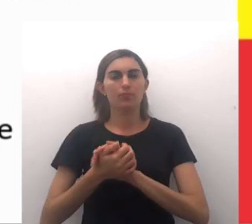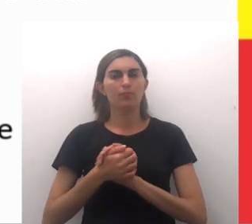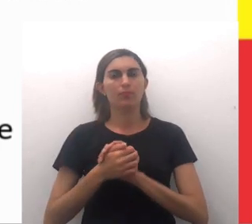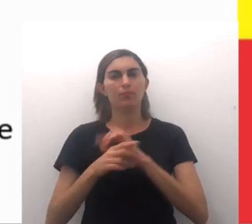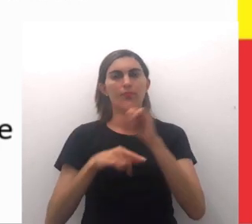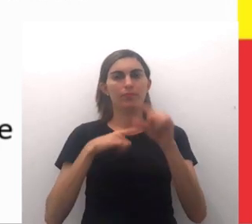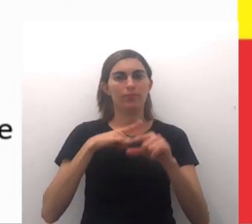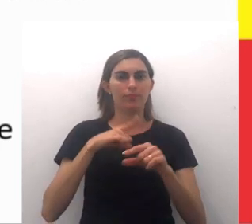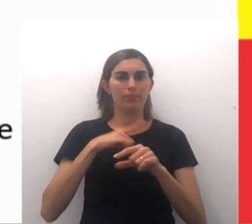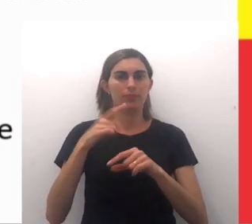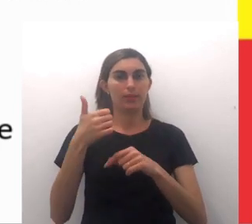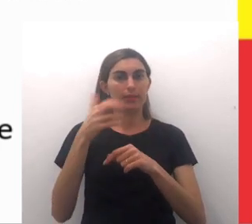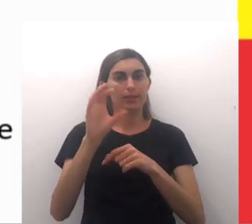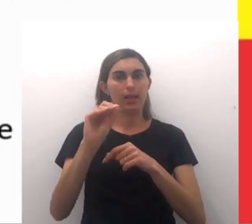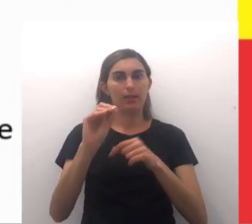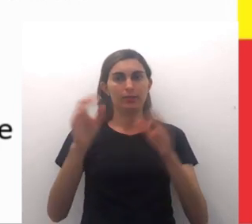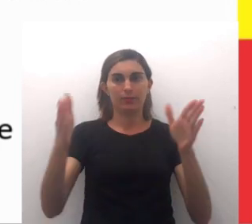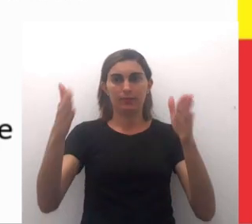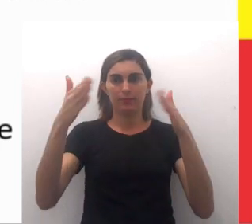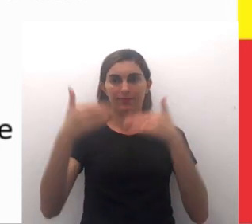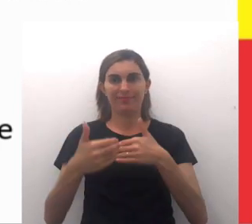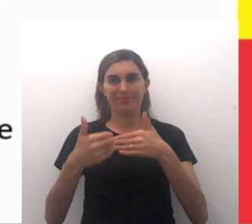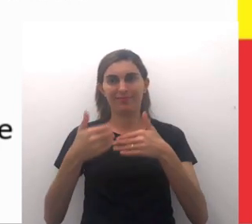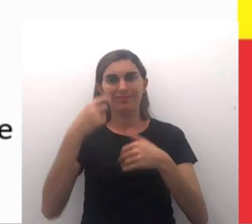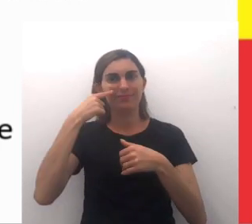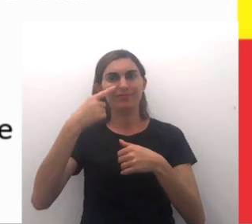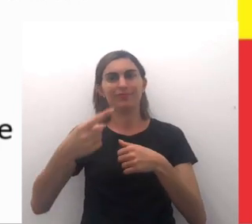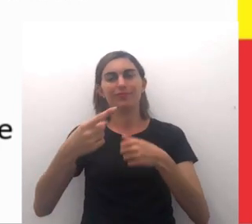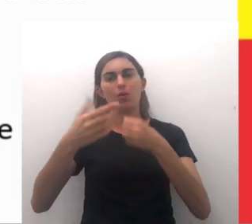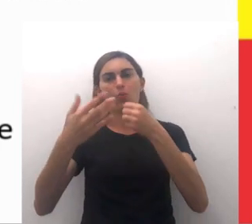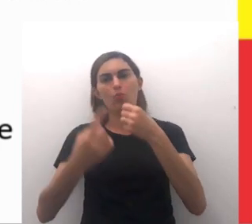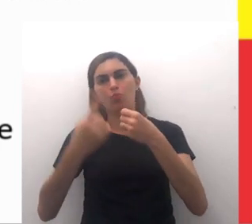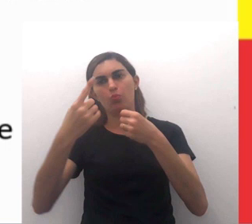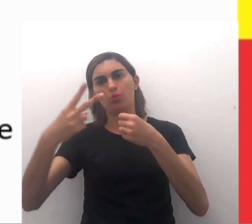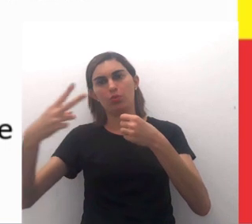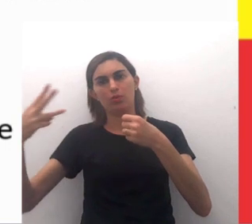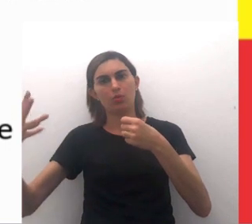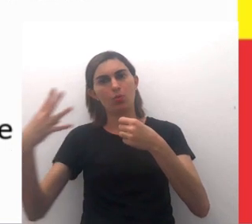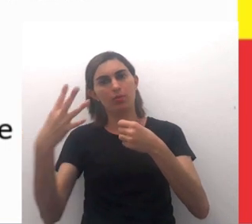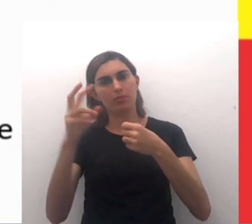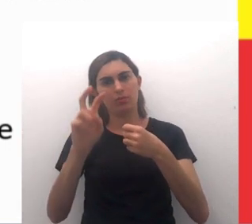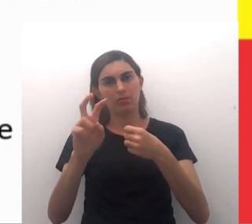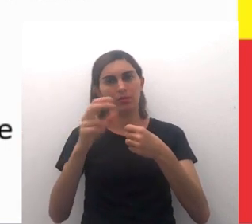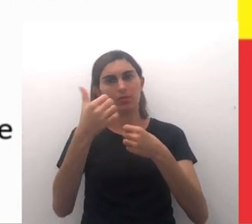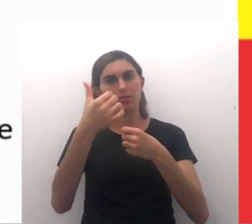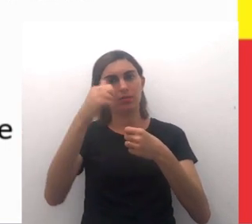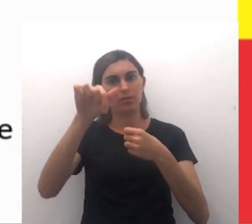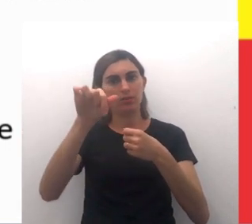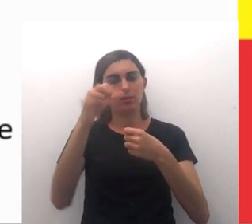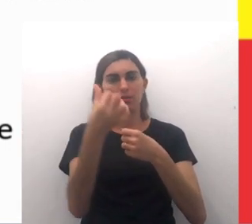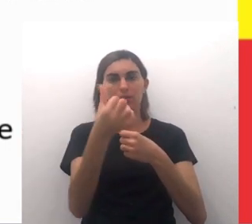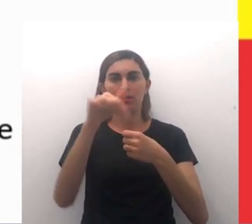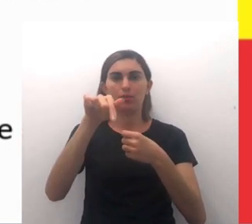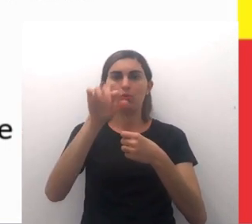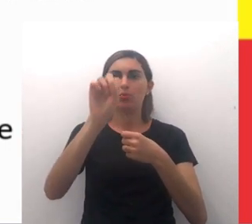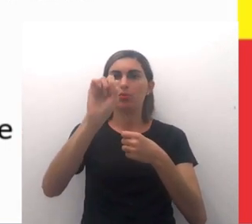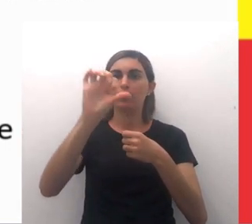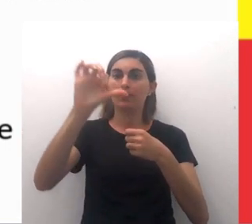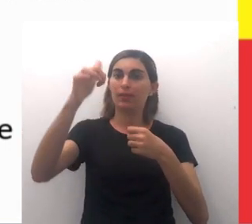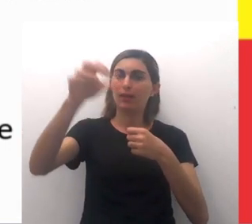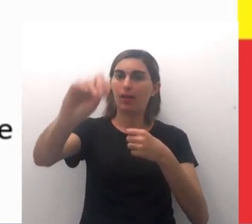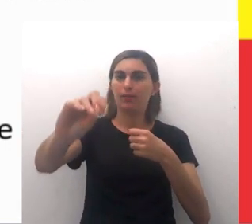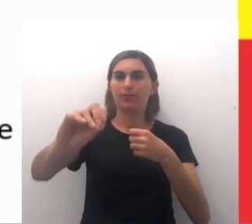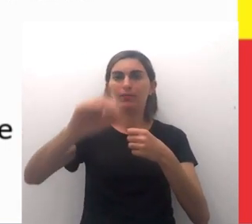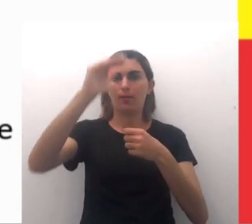que nós temos 10 caixas. Veja aqui, embaixo tem 1, 2, 3, 4, 5, 6, 7, 8, 9